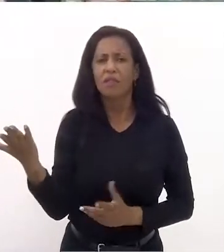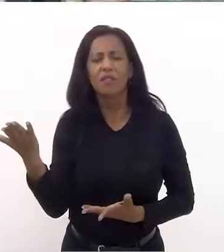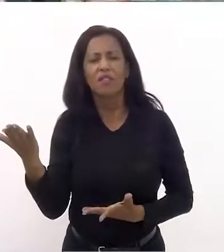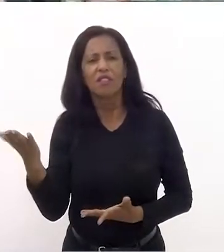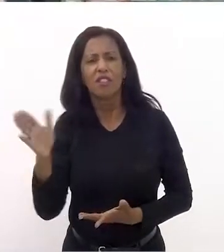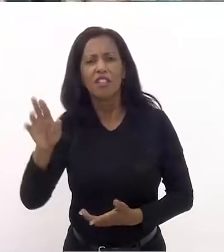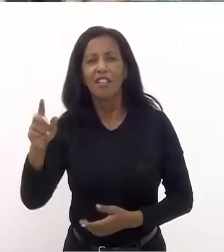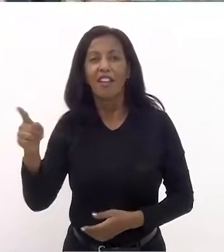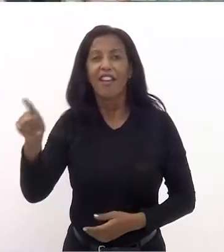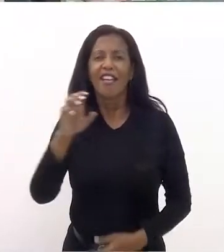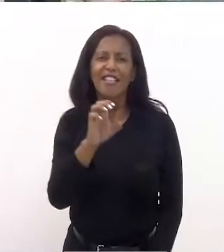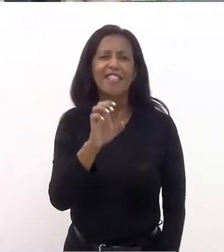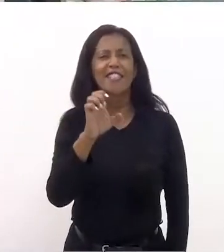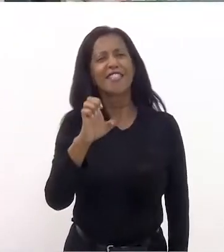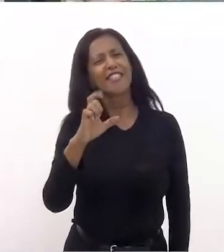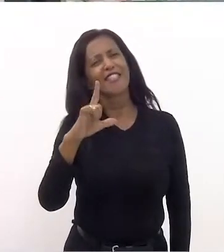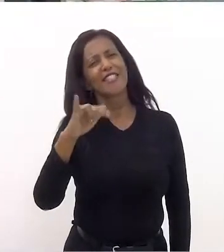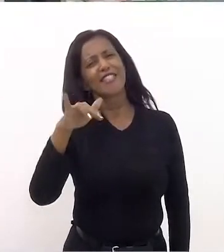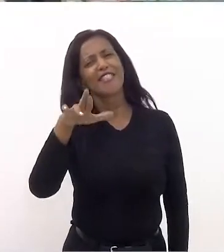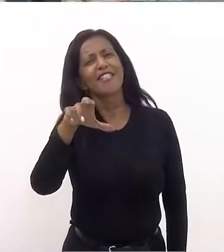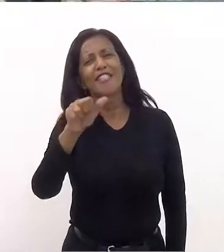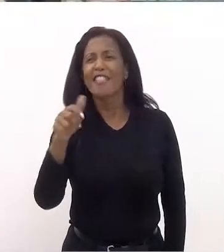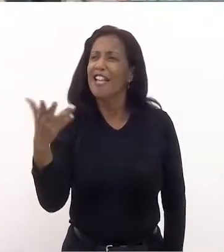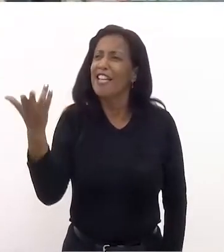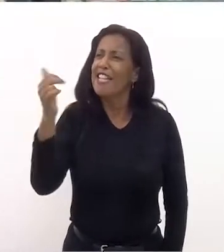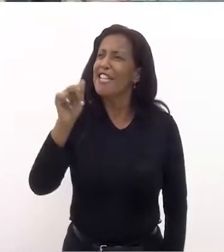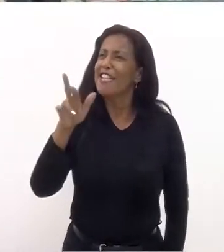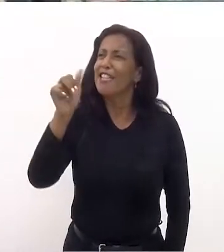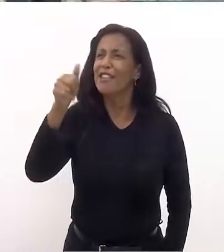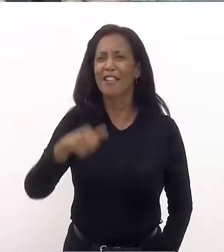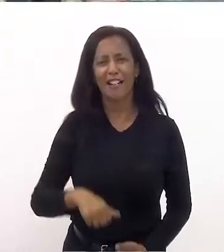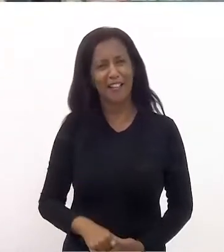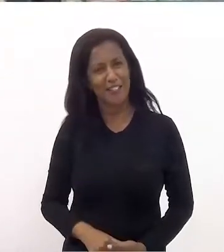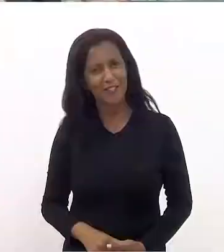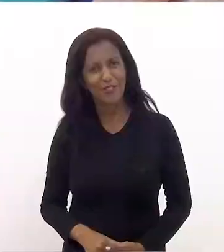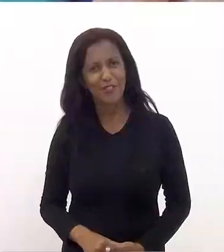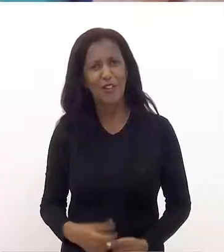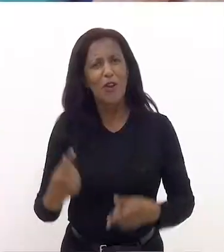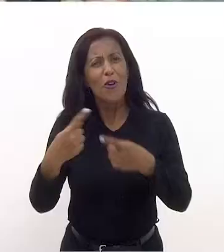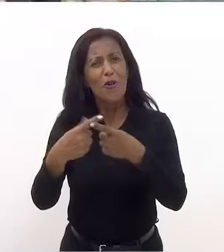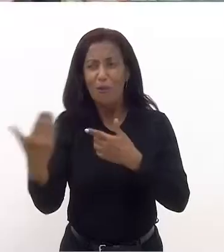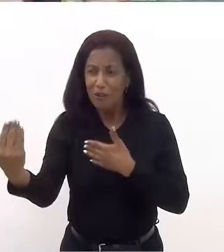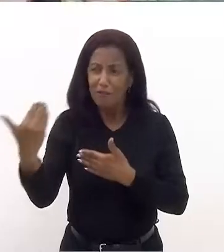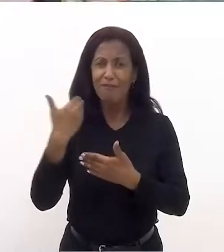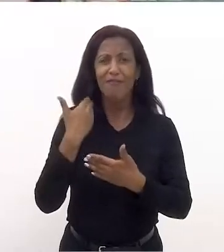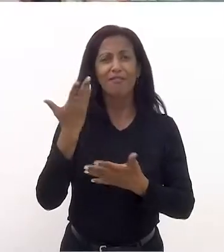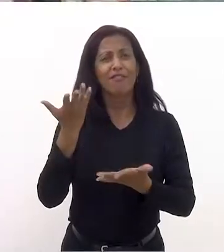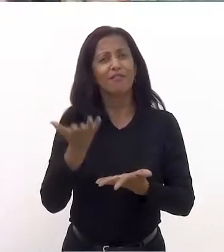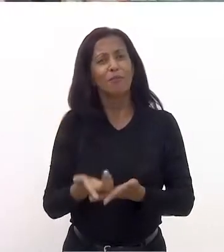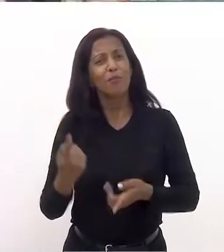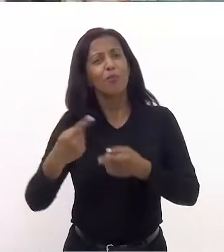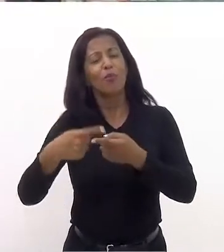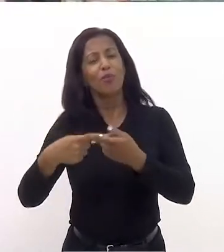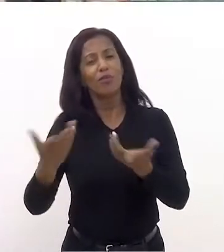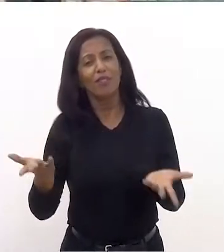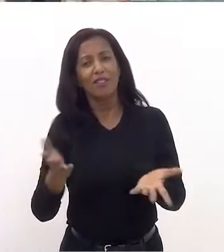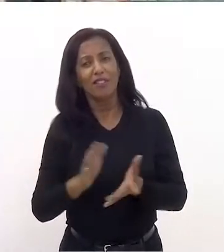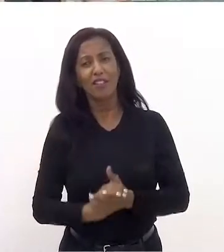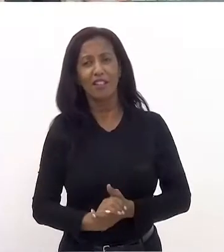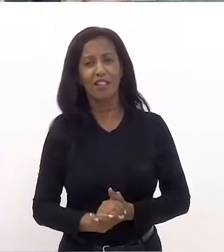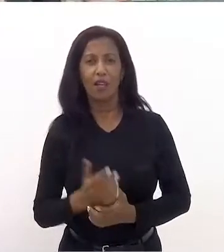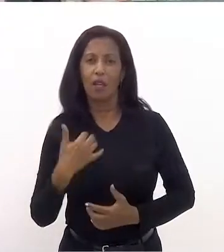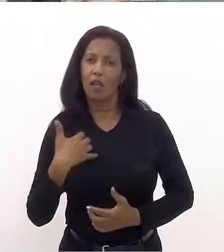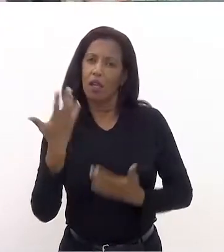parei na frente, era Celina. Falei, Celina, era ela. Por que você não entrou? Era ela. Por que você